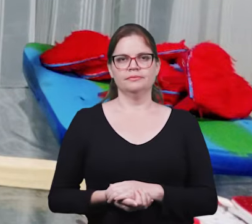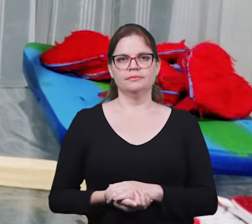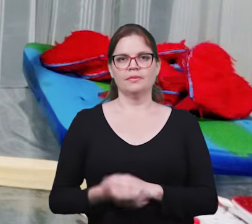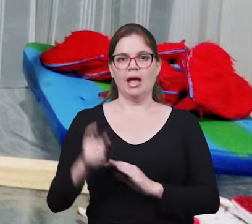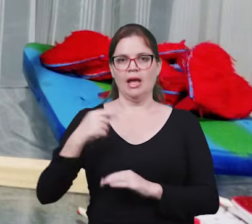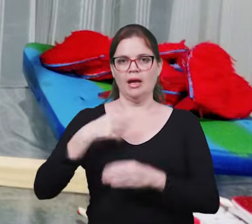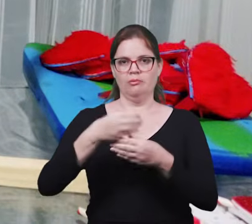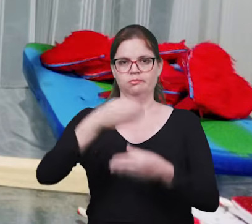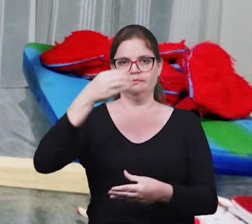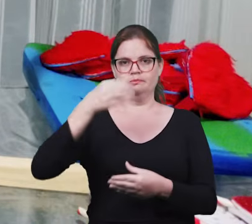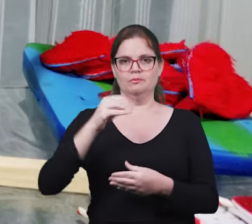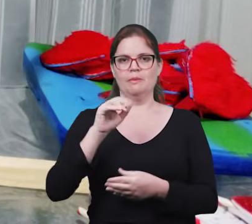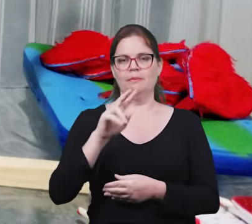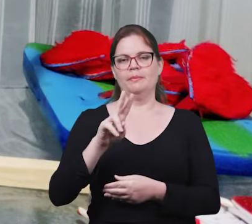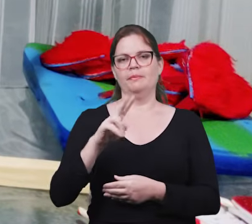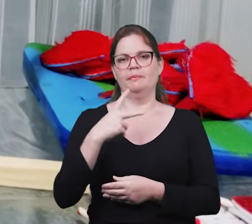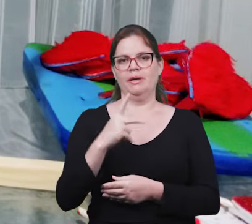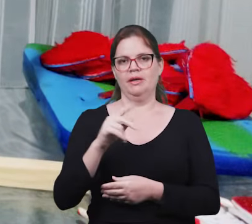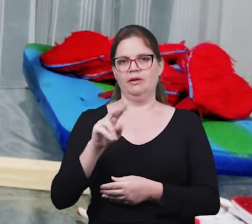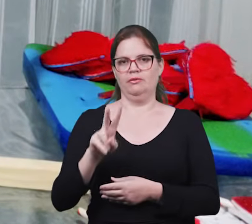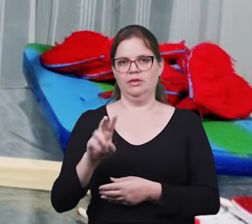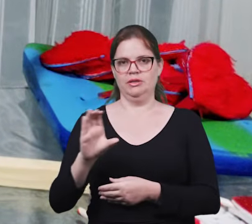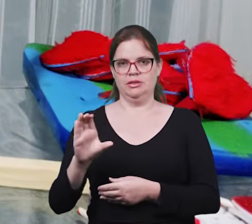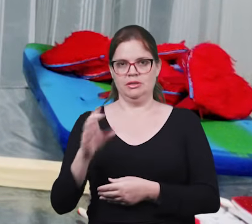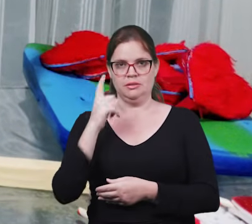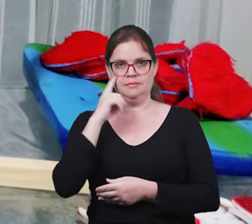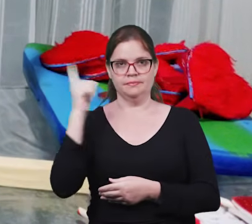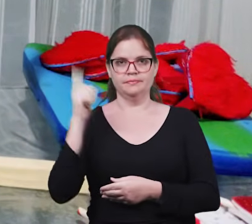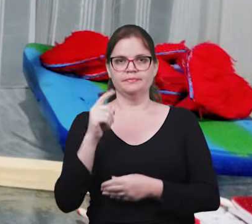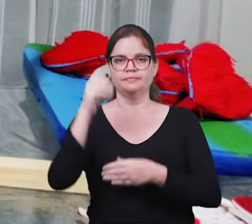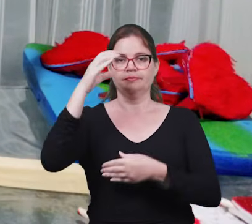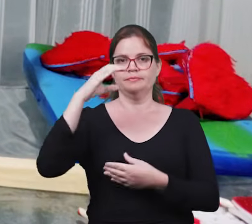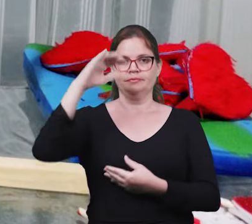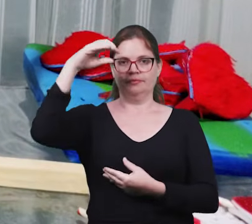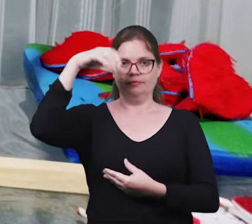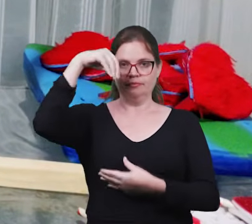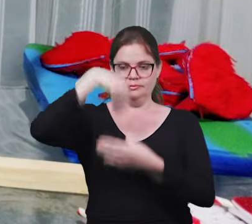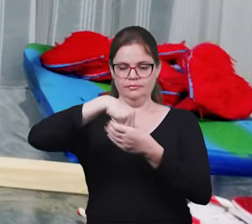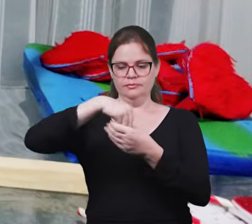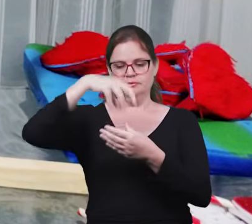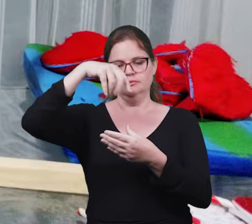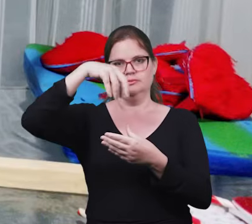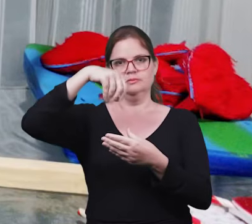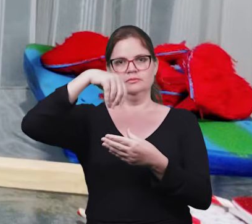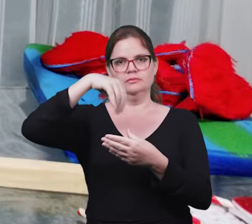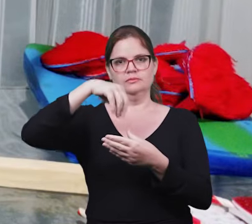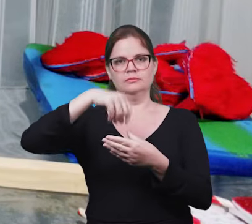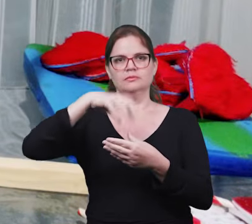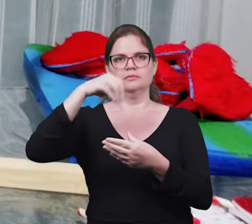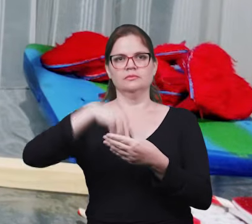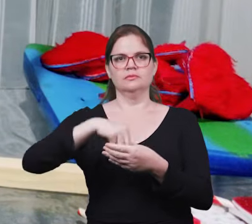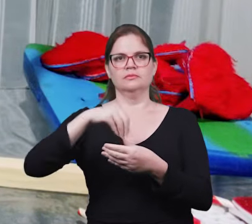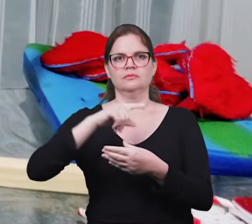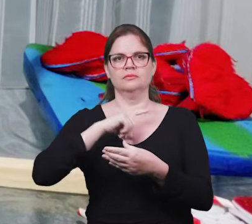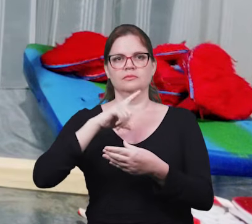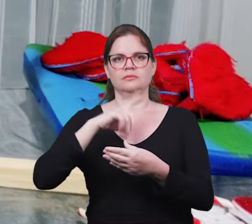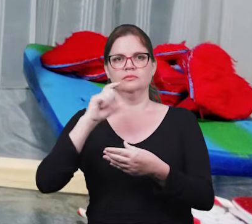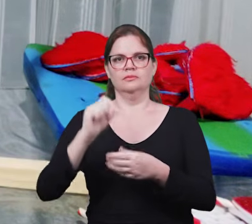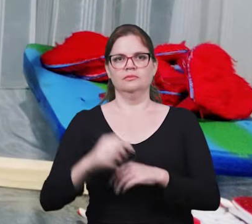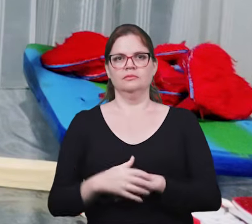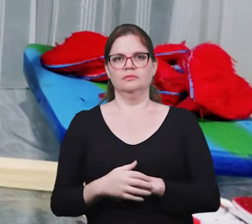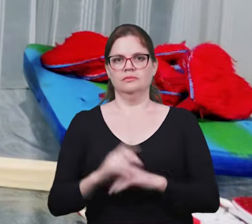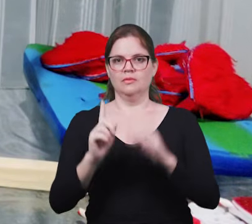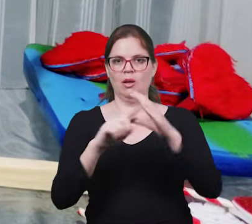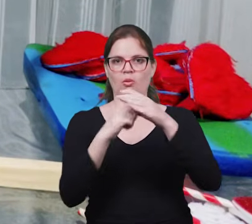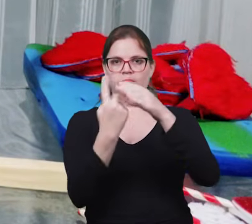É um tubo de PVC e aqui é fechado, né, vedado. Dentro eu tenho um aspiral que eu